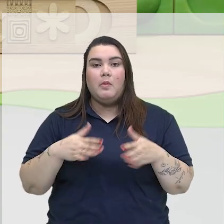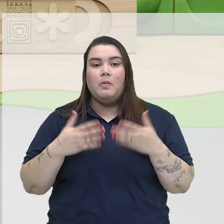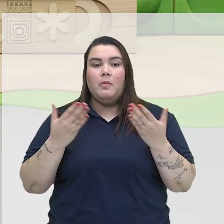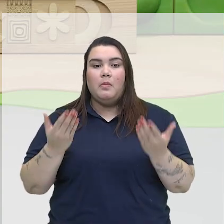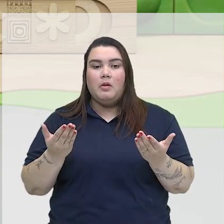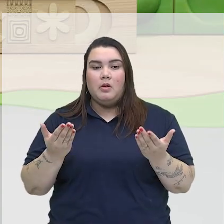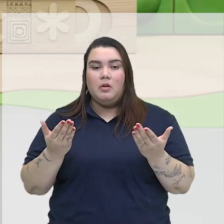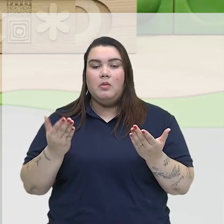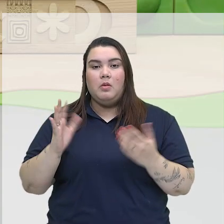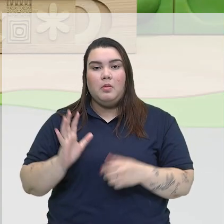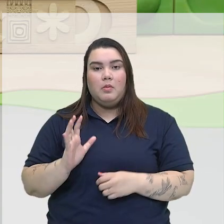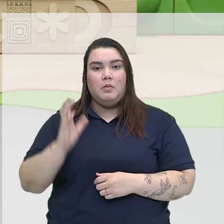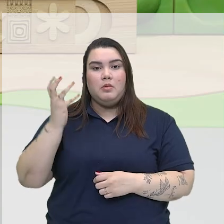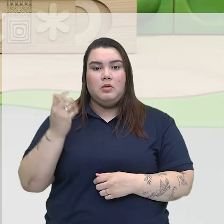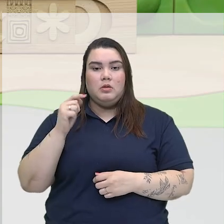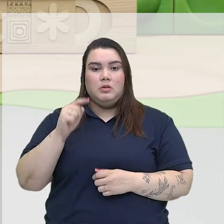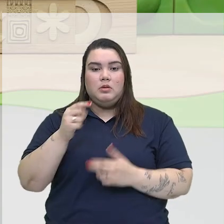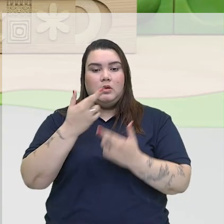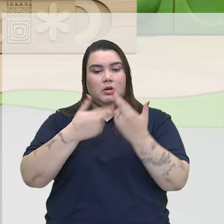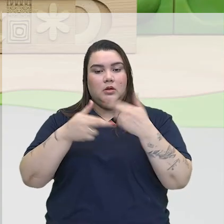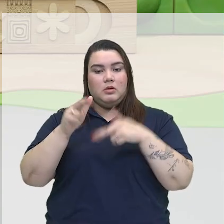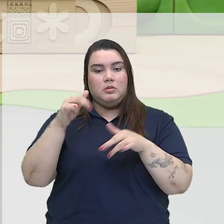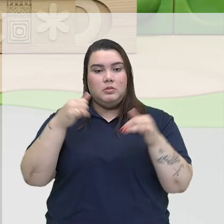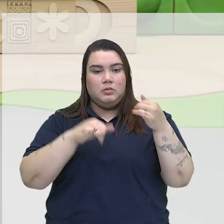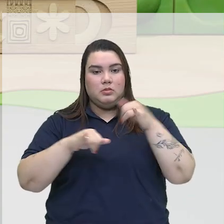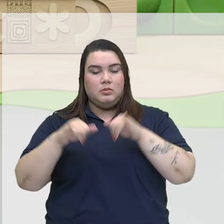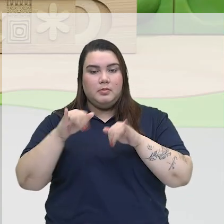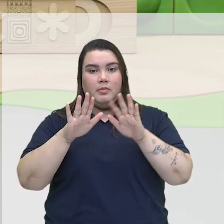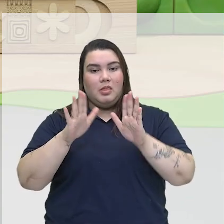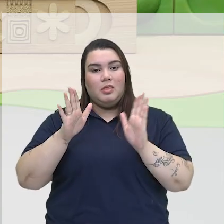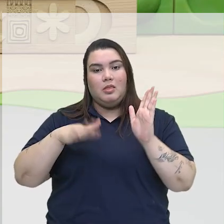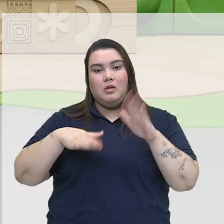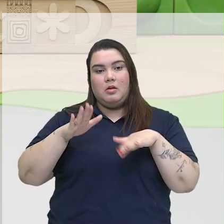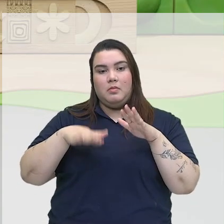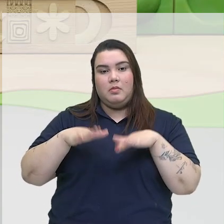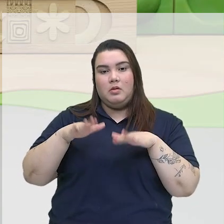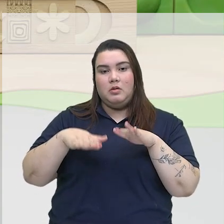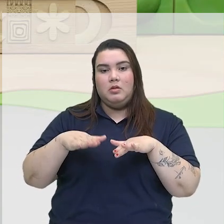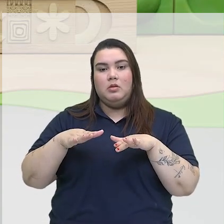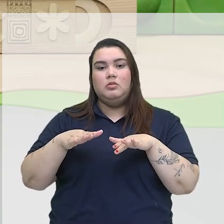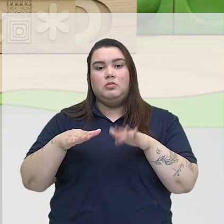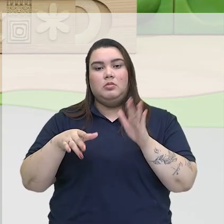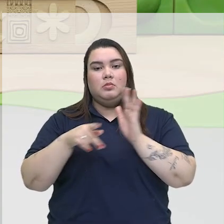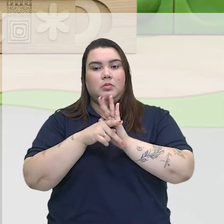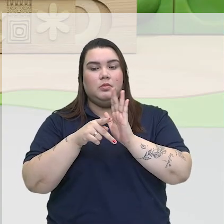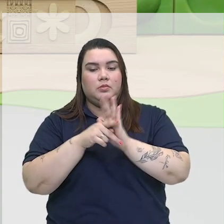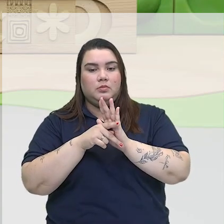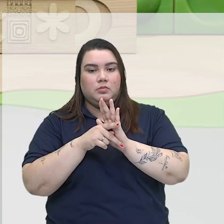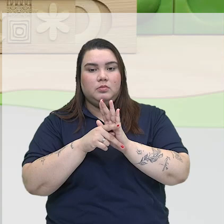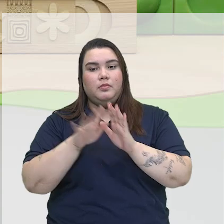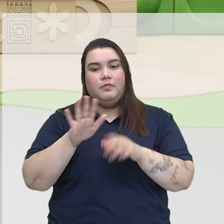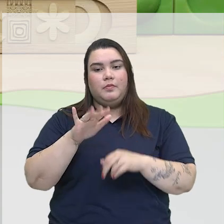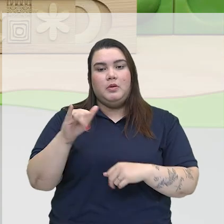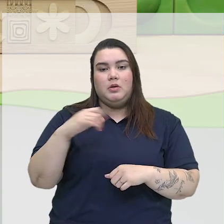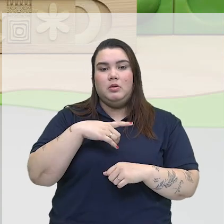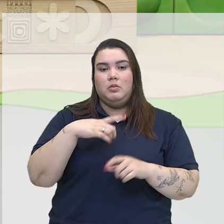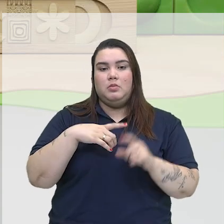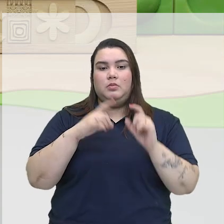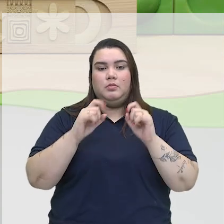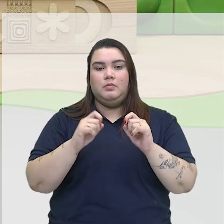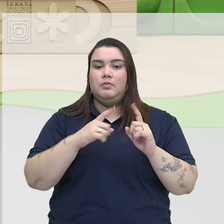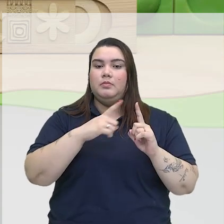ocorre, essa reação química? Depende da condição, vai ter o quê?